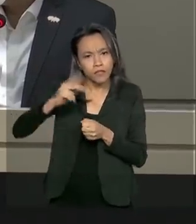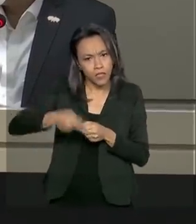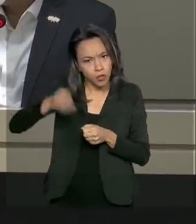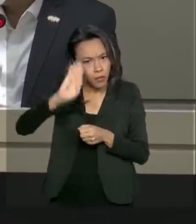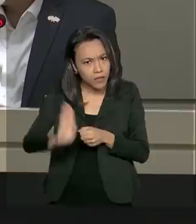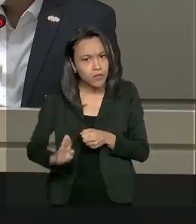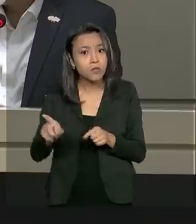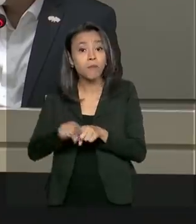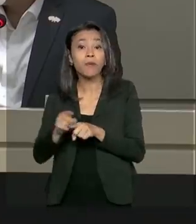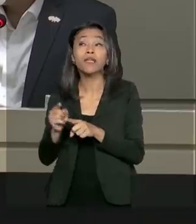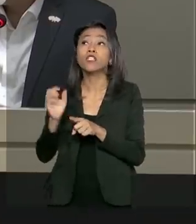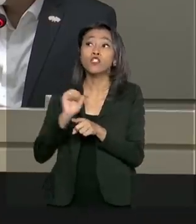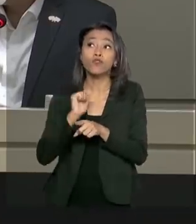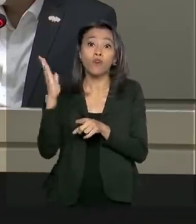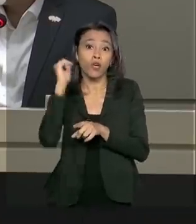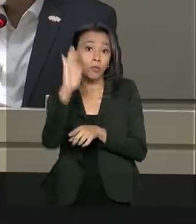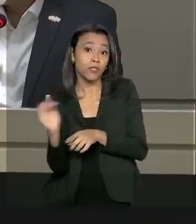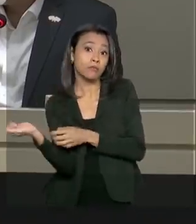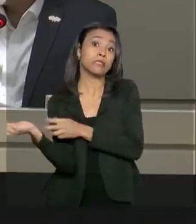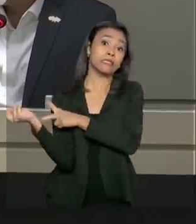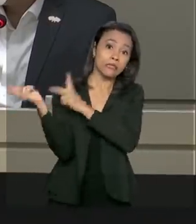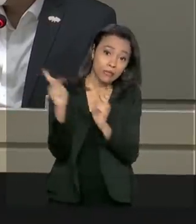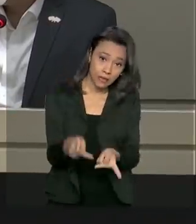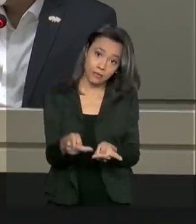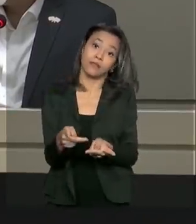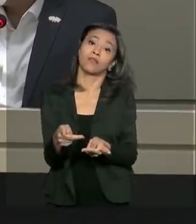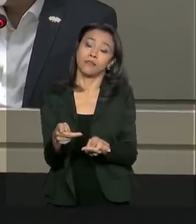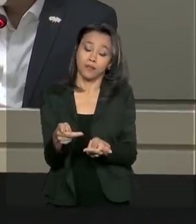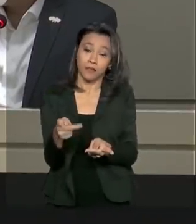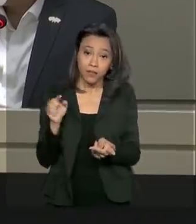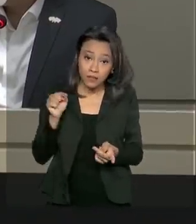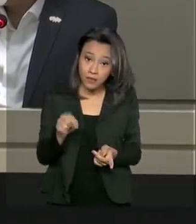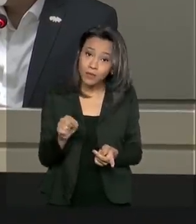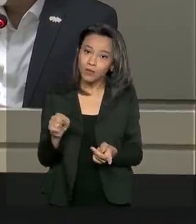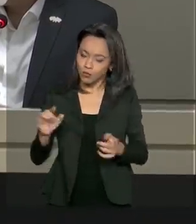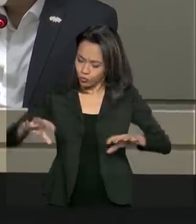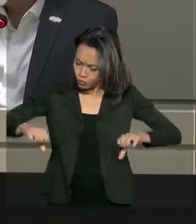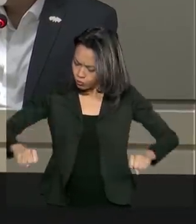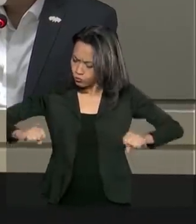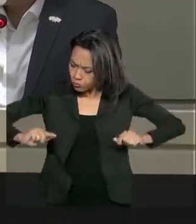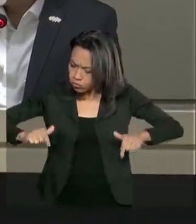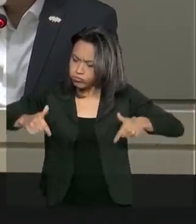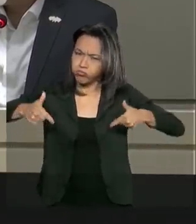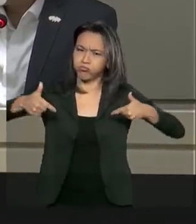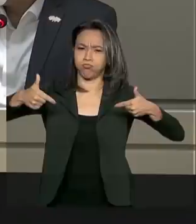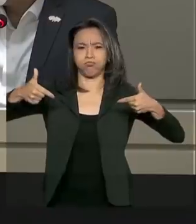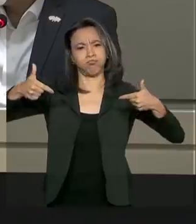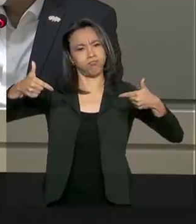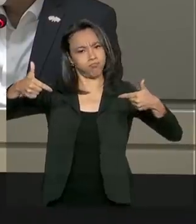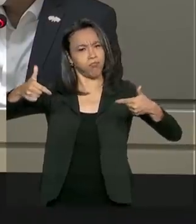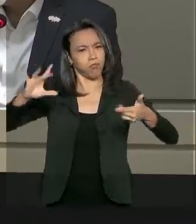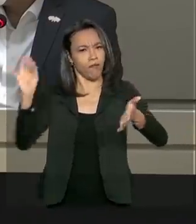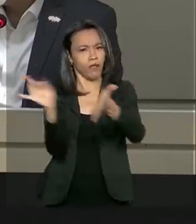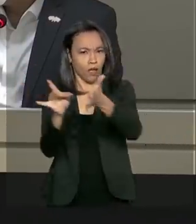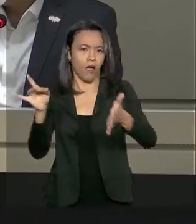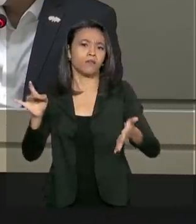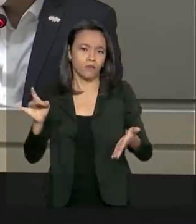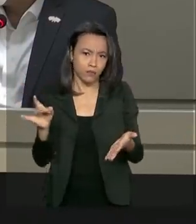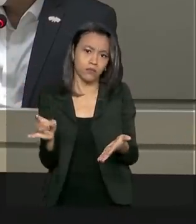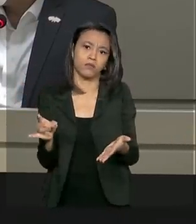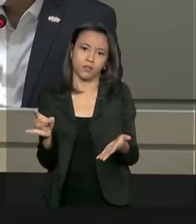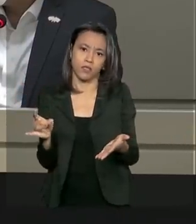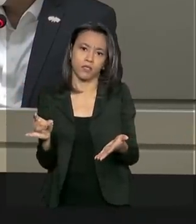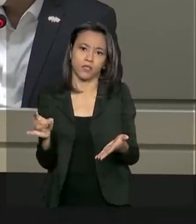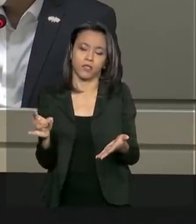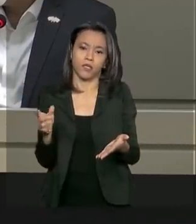trazer de fora. E com isso a gente, de mãos dadas, realmente, isso é uma coisa verdadeira, isso não é uma...